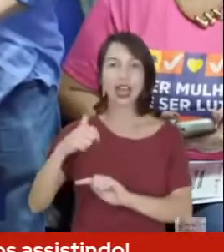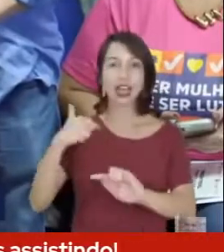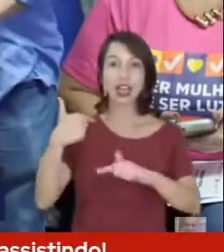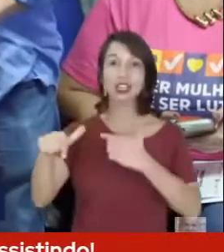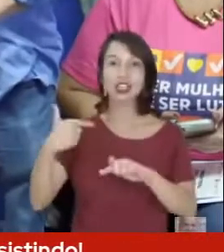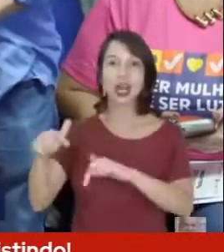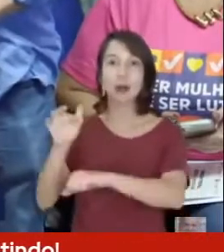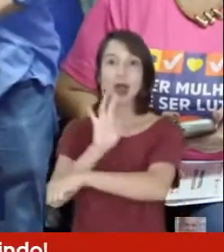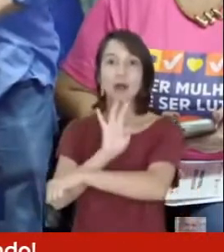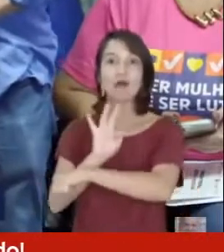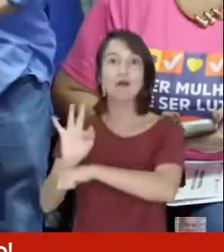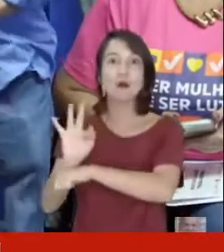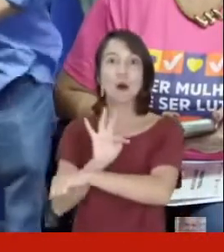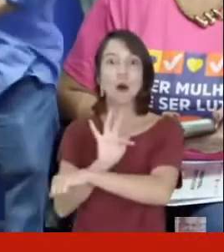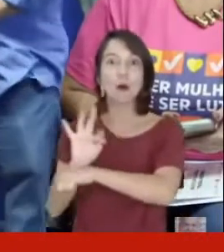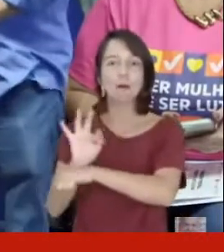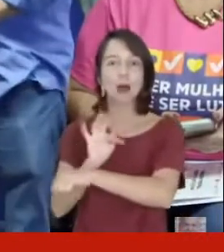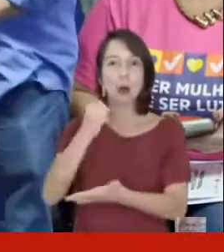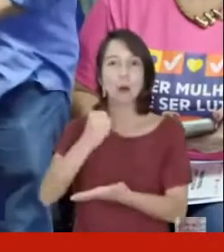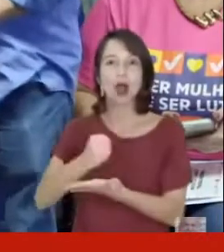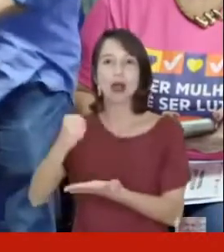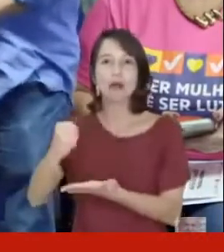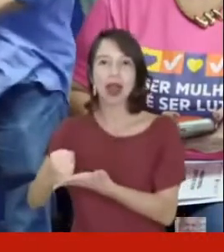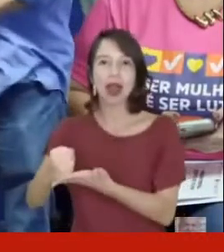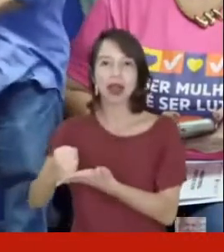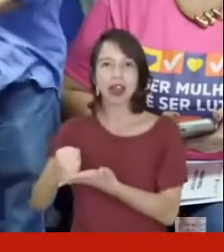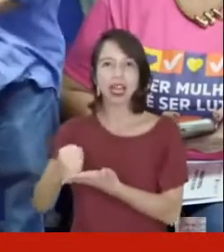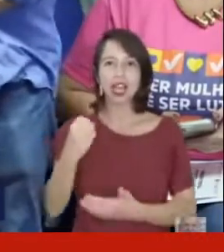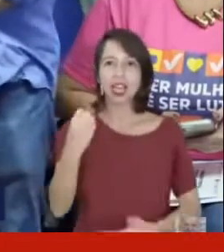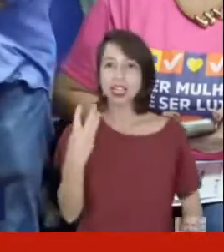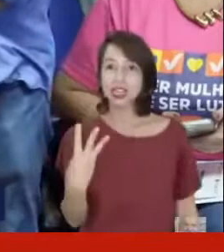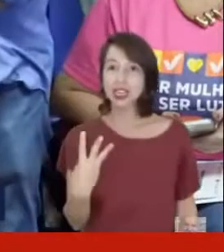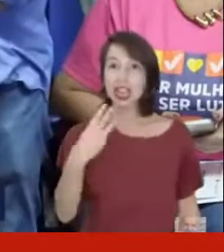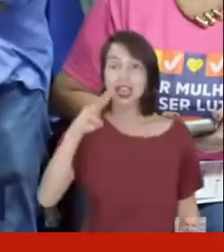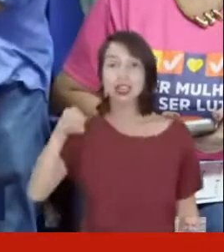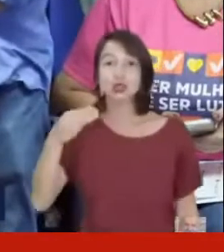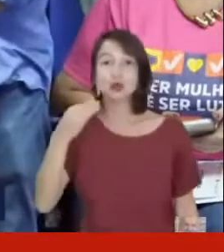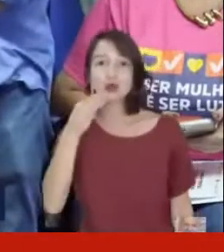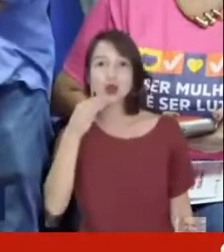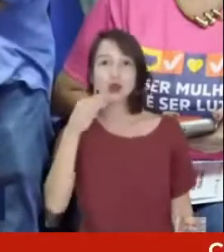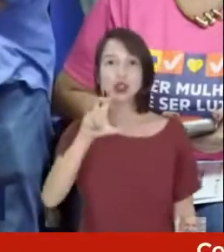Nesse 3 milhões e meio, nós éramos não, ainda somos,